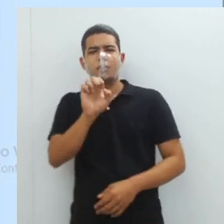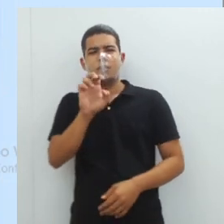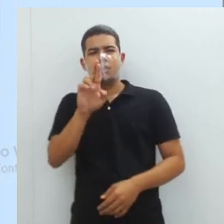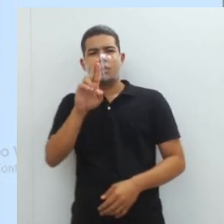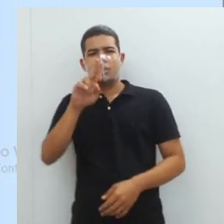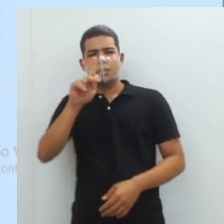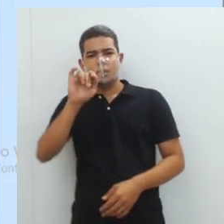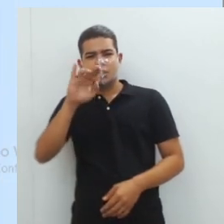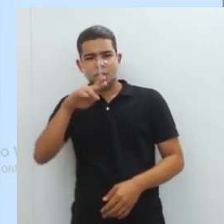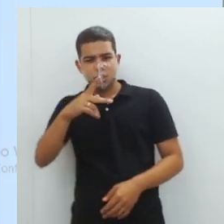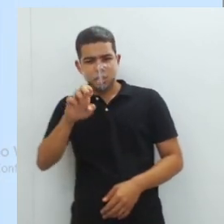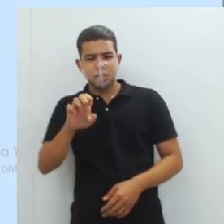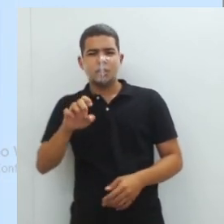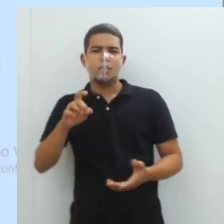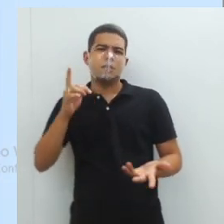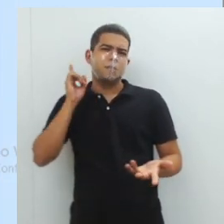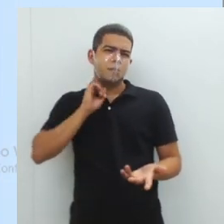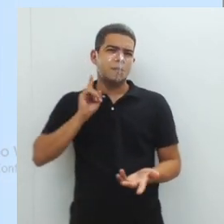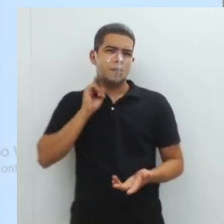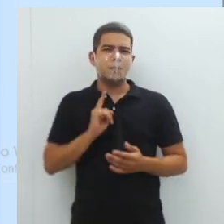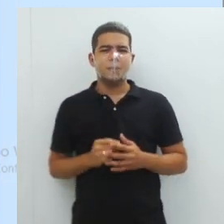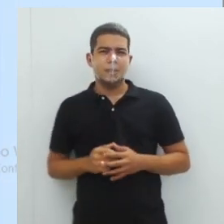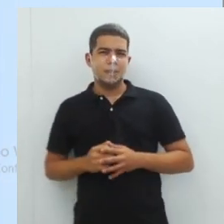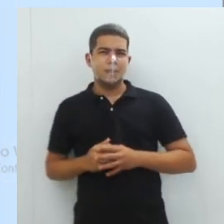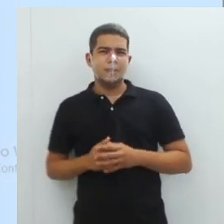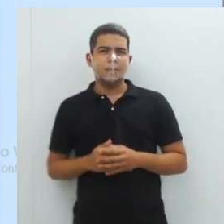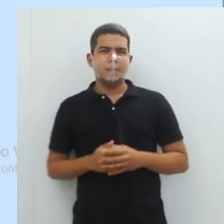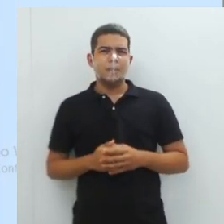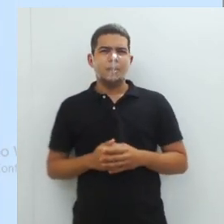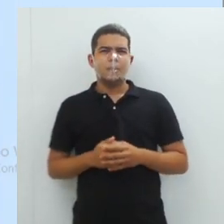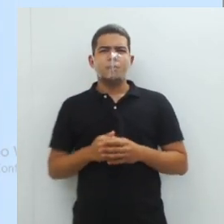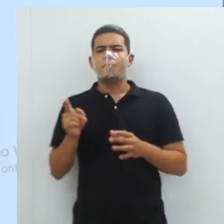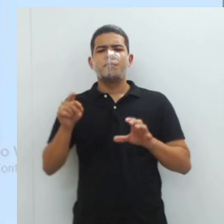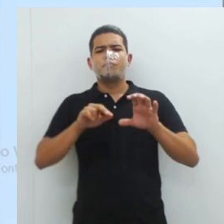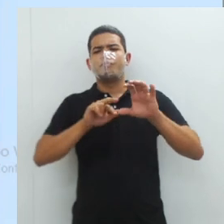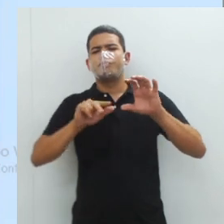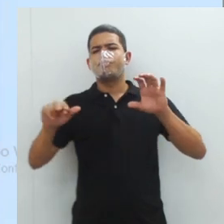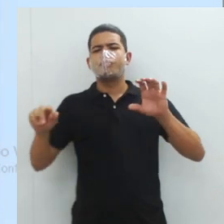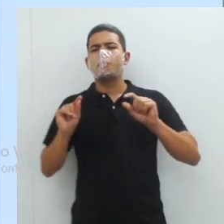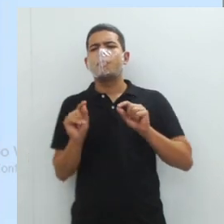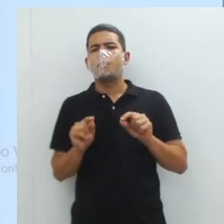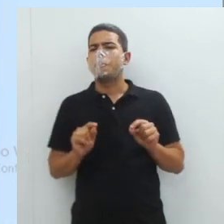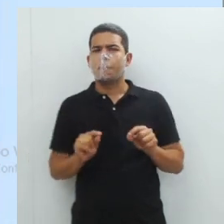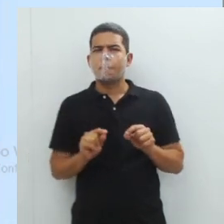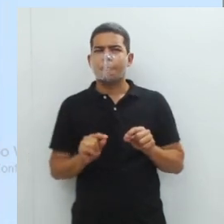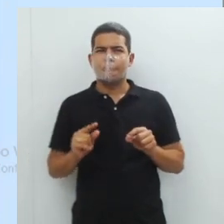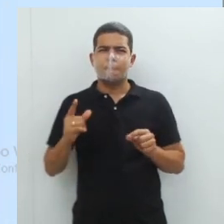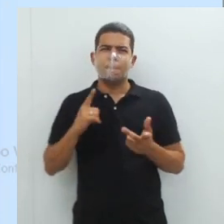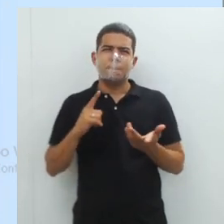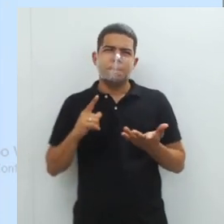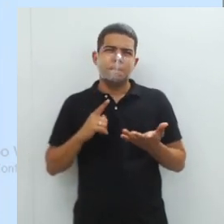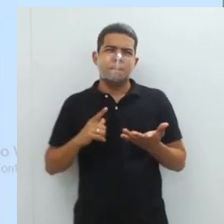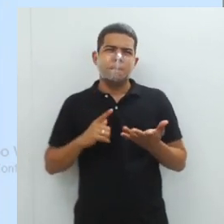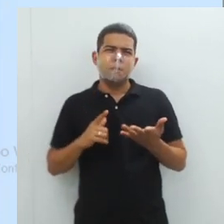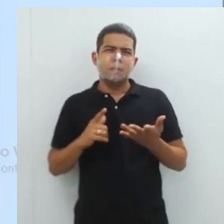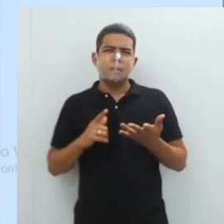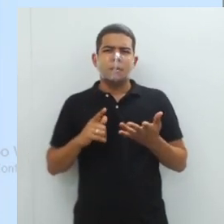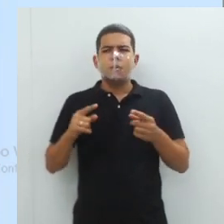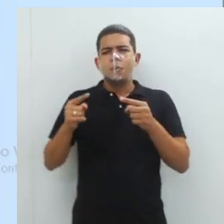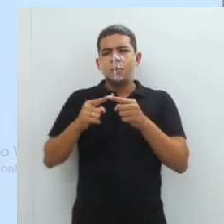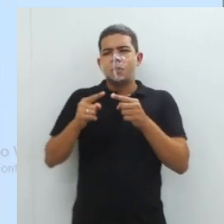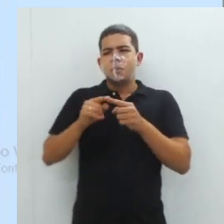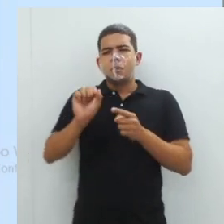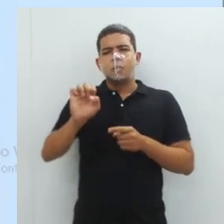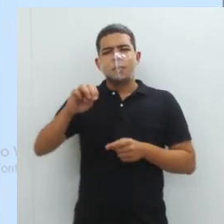fôlego. Como características desse bioma, ela compartilha características com outras regiões do semiárido.